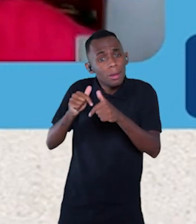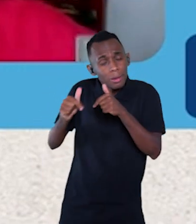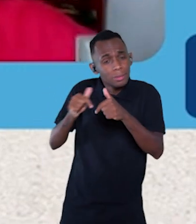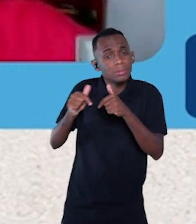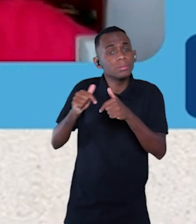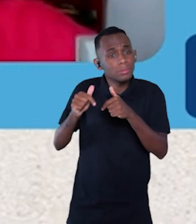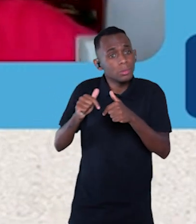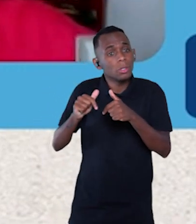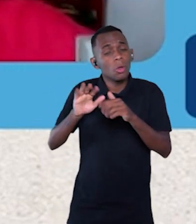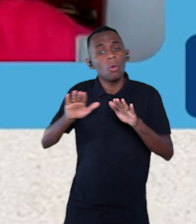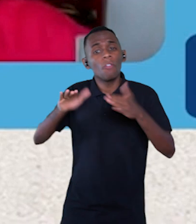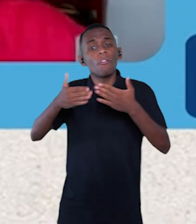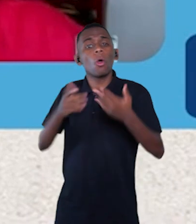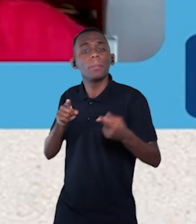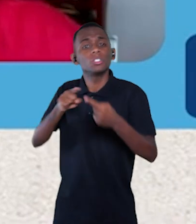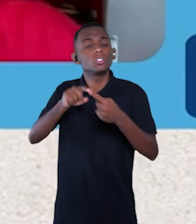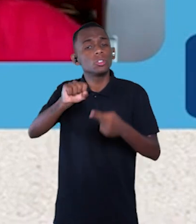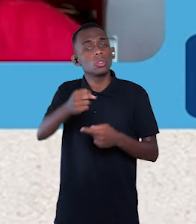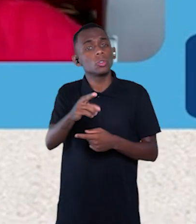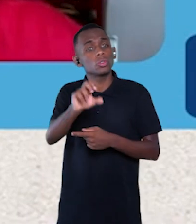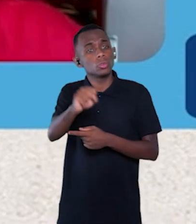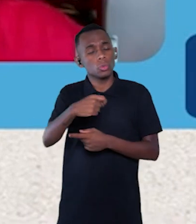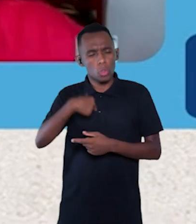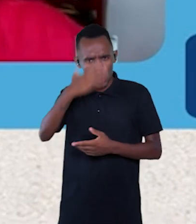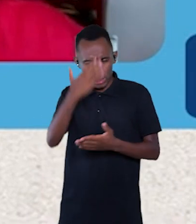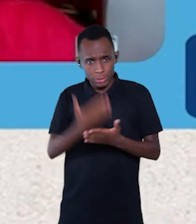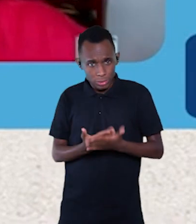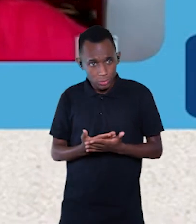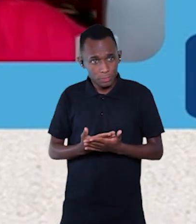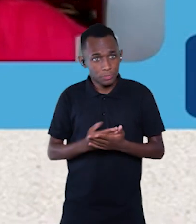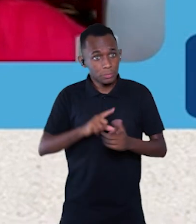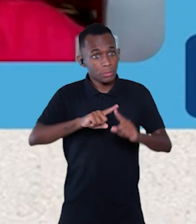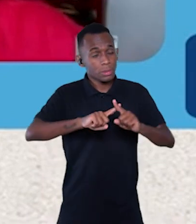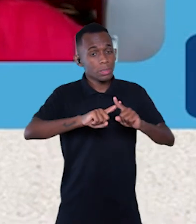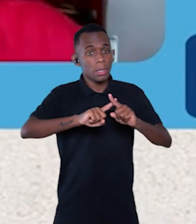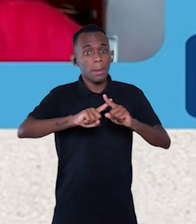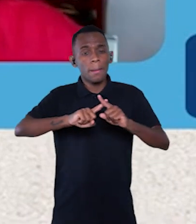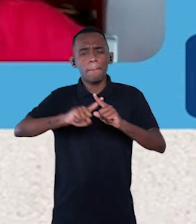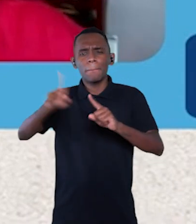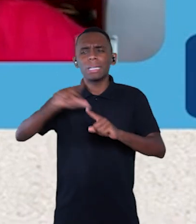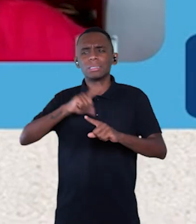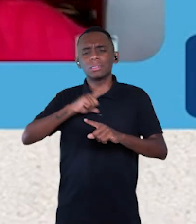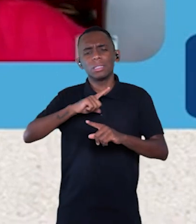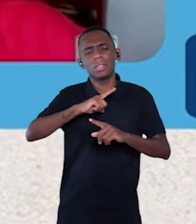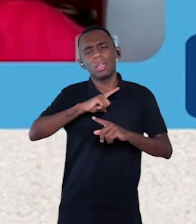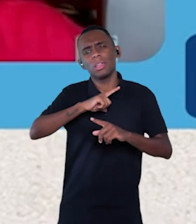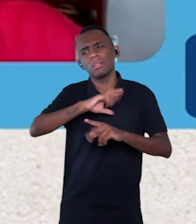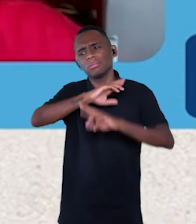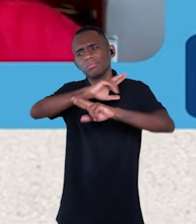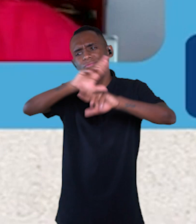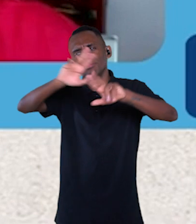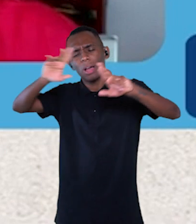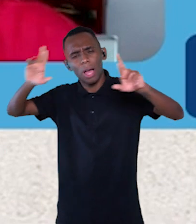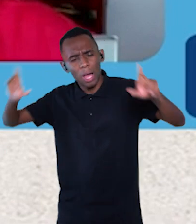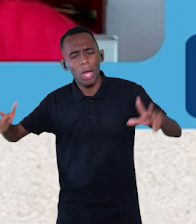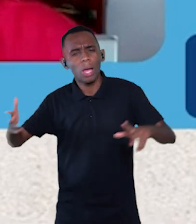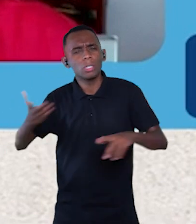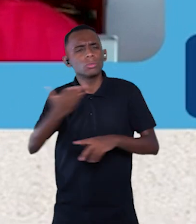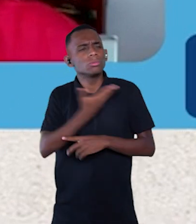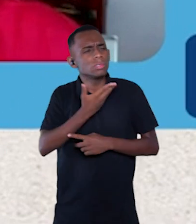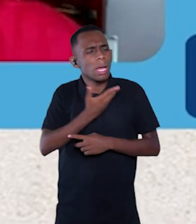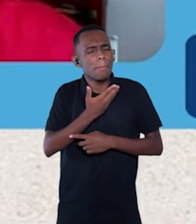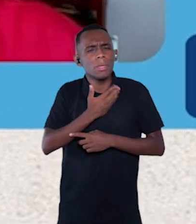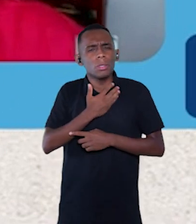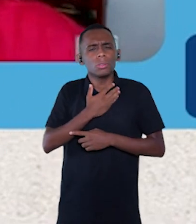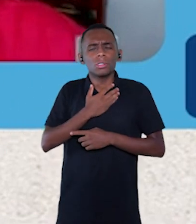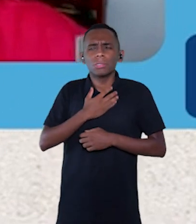Trabalhando em prol do SUS e naquilo que eu acredito, mas eu tenho muitos colegas e muitas colegas que